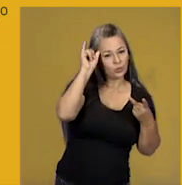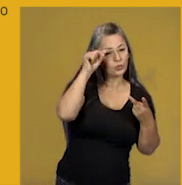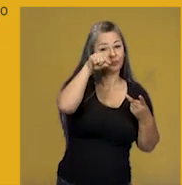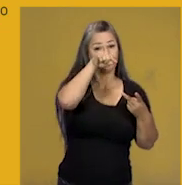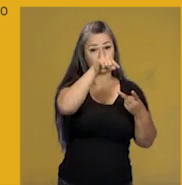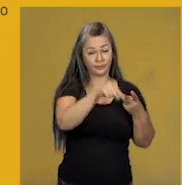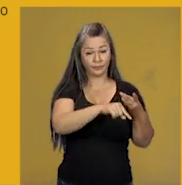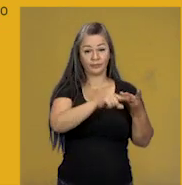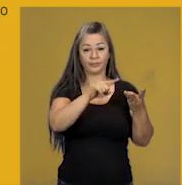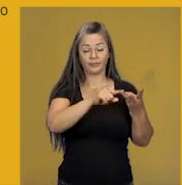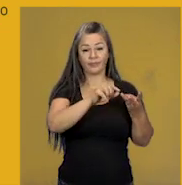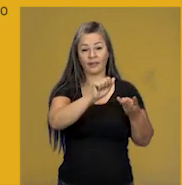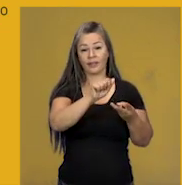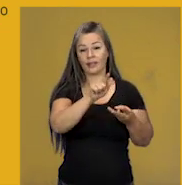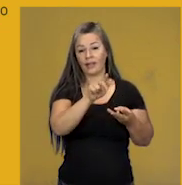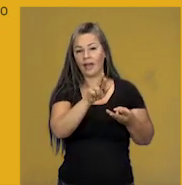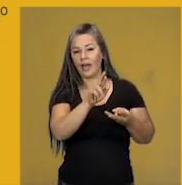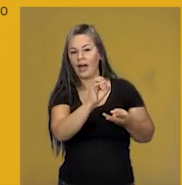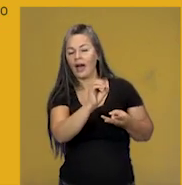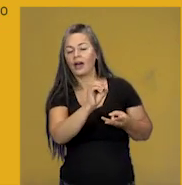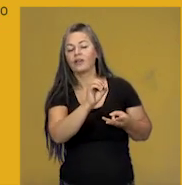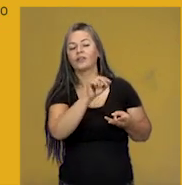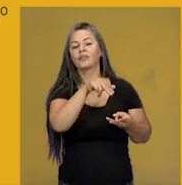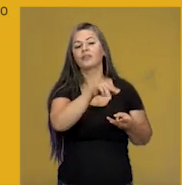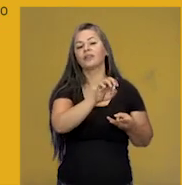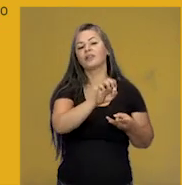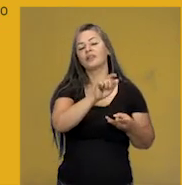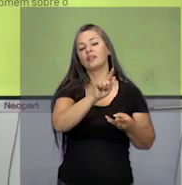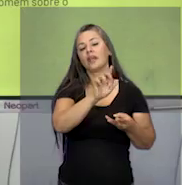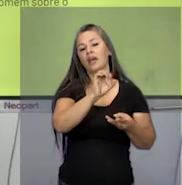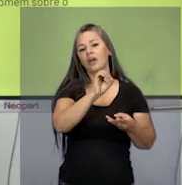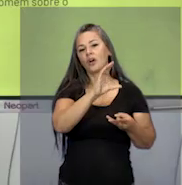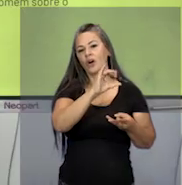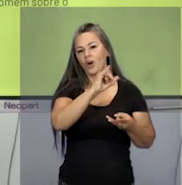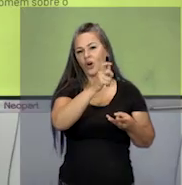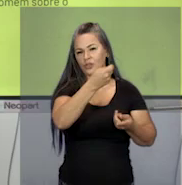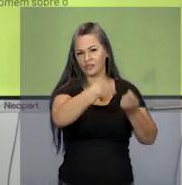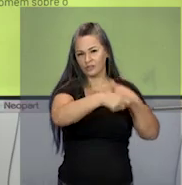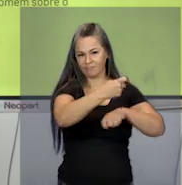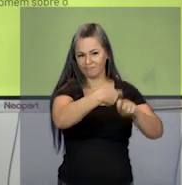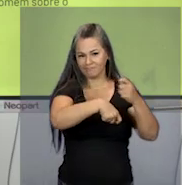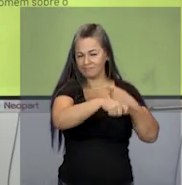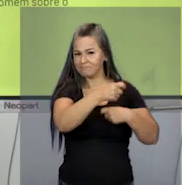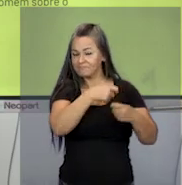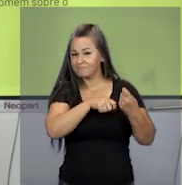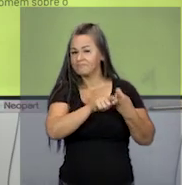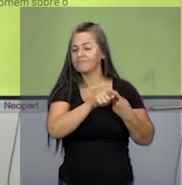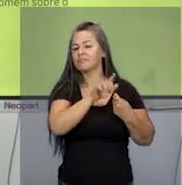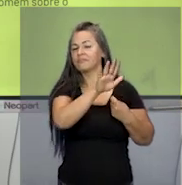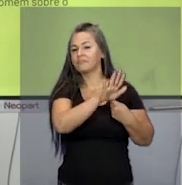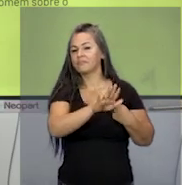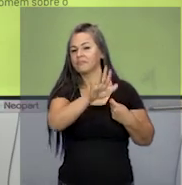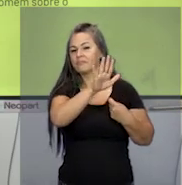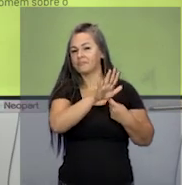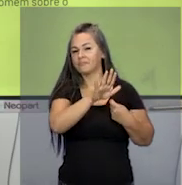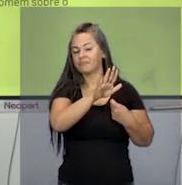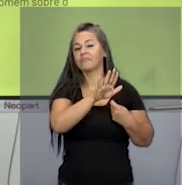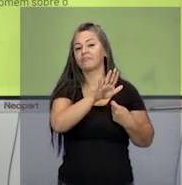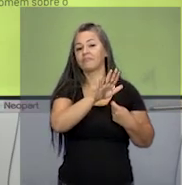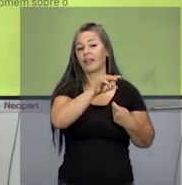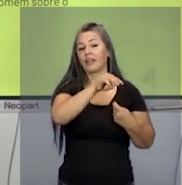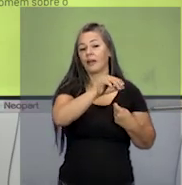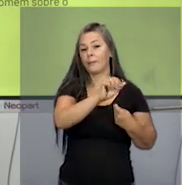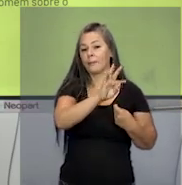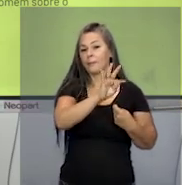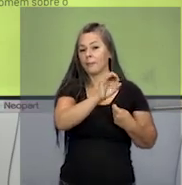para a agropecuária, né? A expansão do agronegócio, das fronteiras agrícolas na região, principalmente ali no estado de Mato Grosso, que se destaca